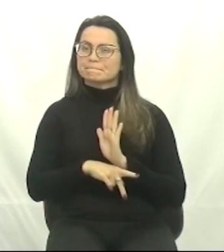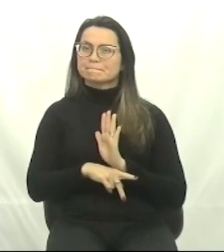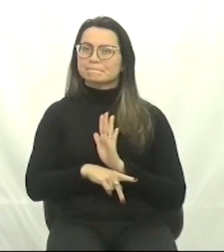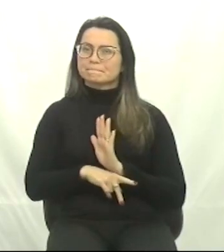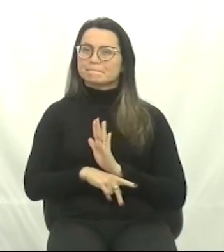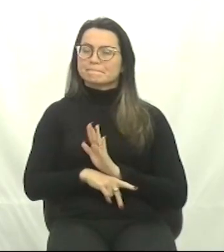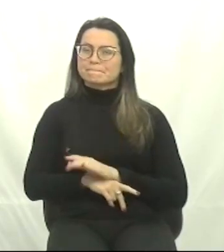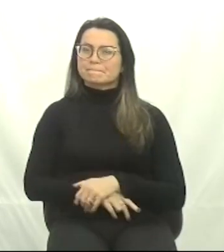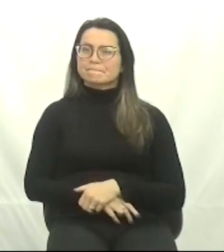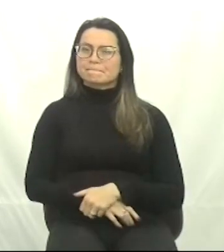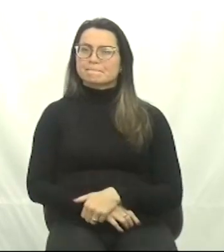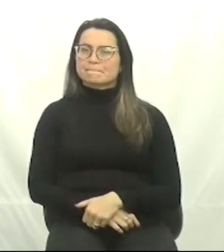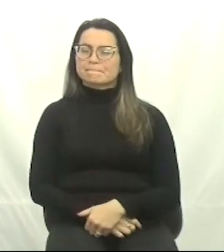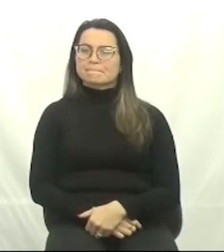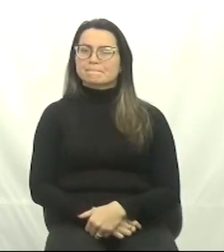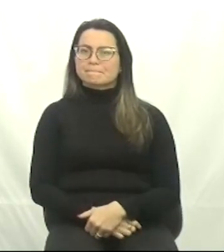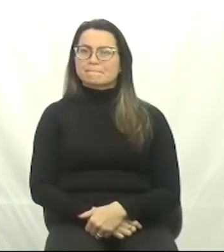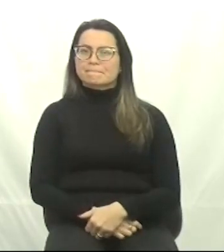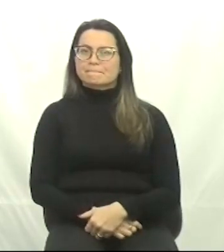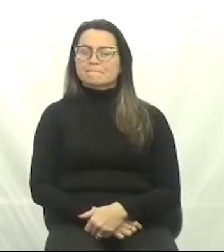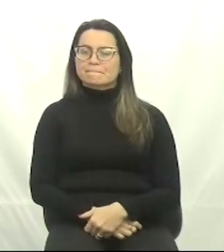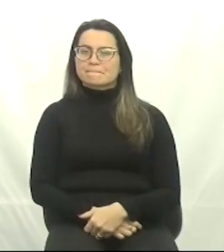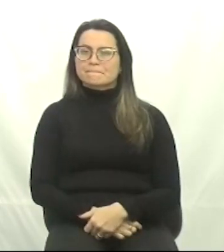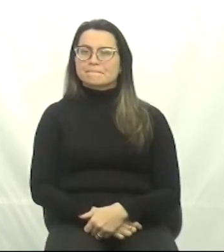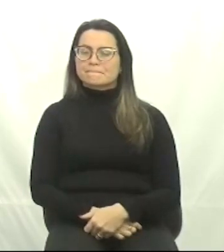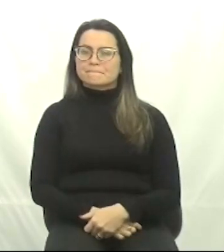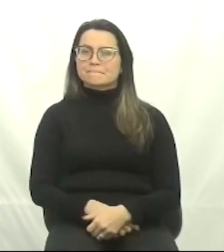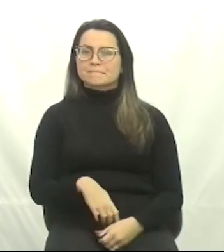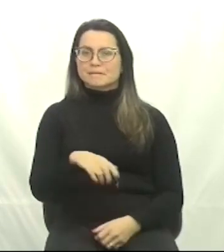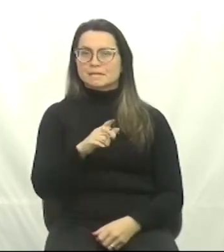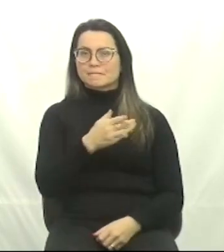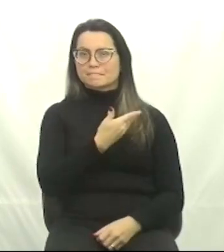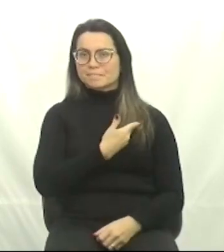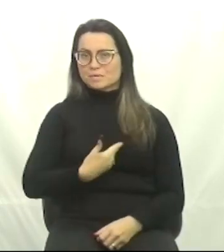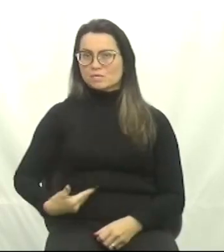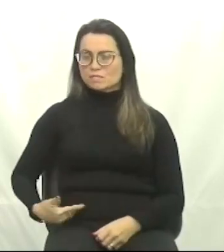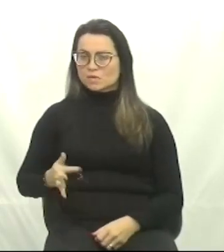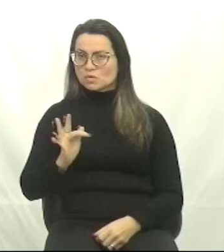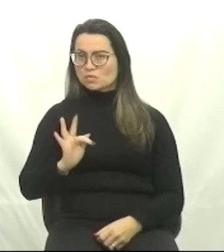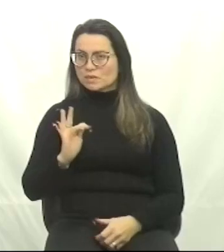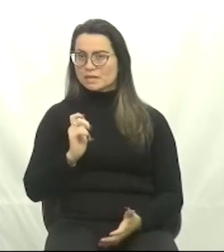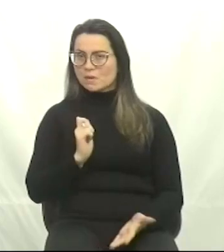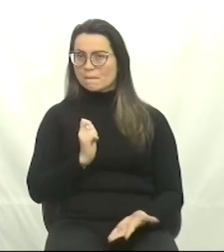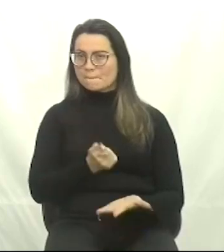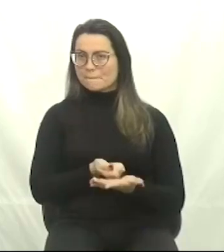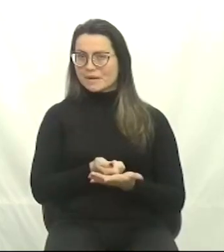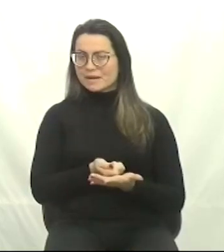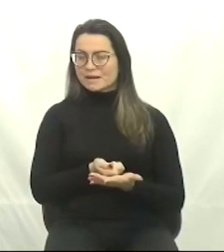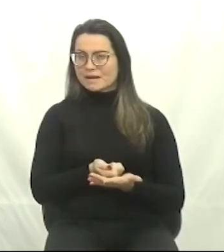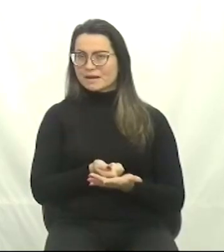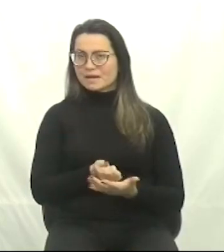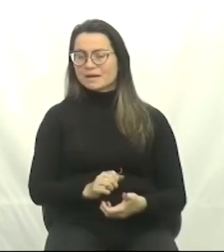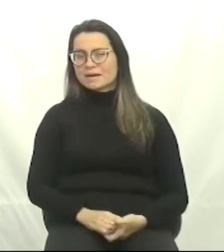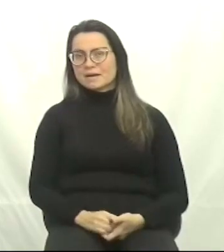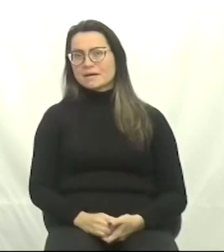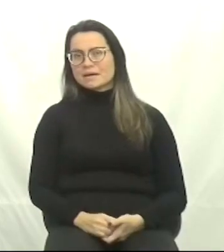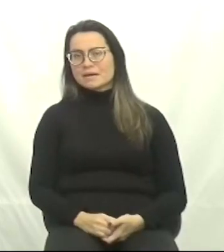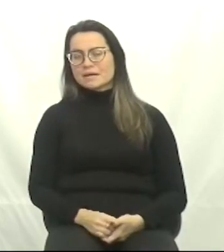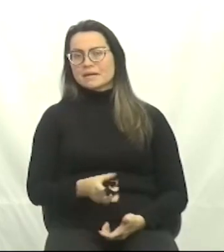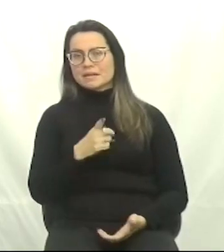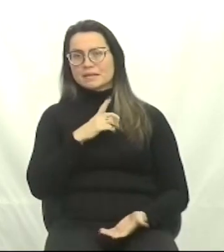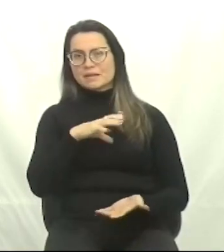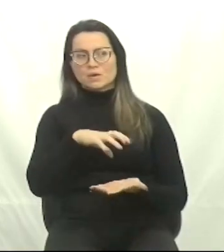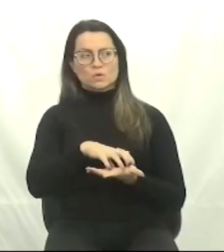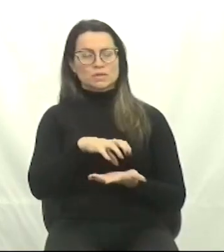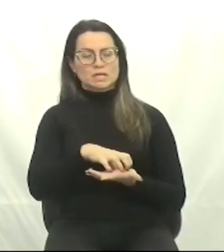que é bancado pelo governo federal. E aí nós temos aqui a unidade, estou